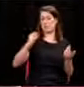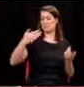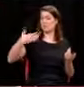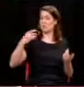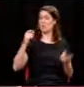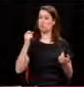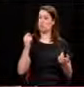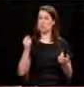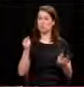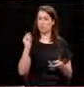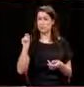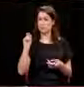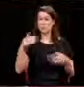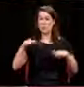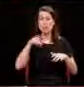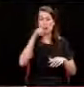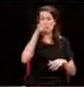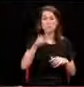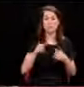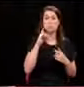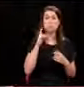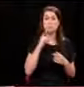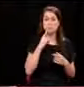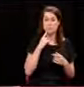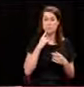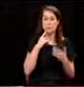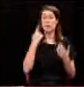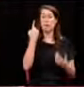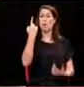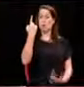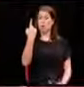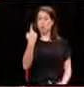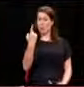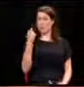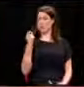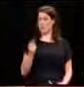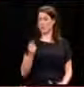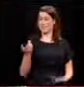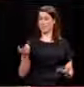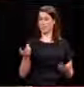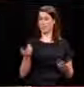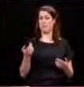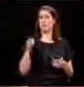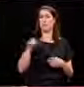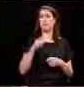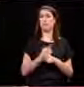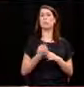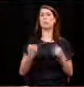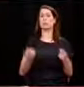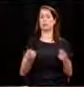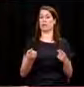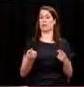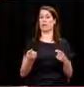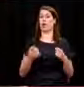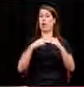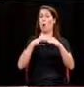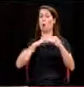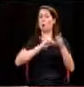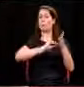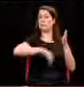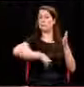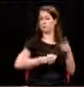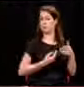foi graças a, aí sim temos a palavra sinergia, foi graças a um acordo e uma sinergia que chegamos com todos os operadores